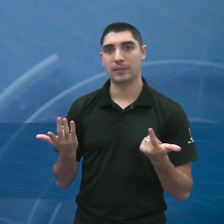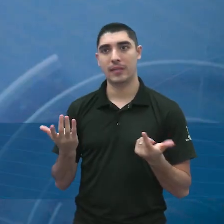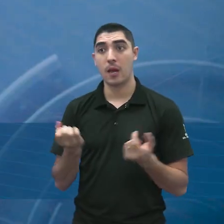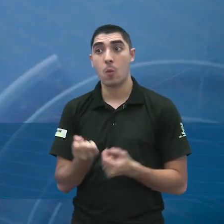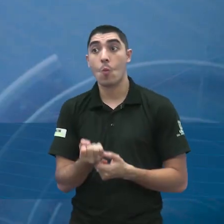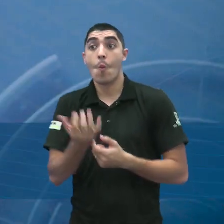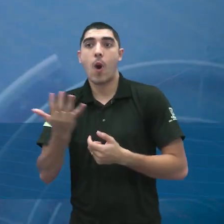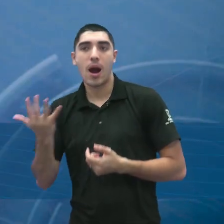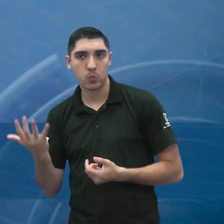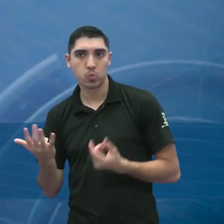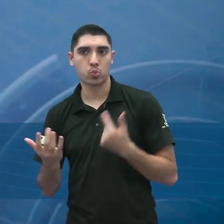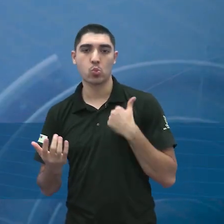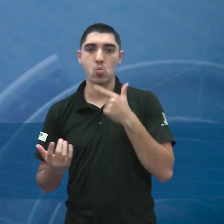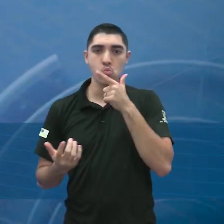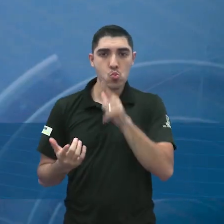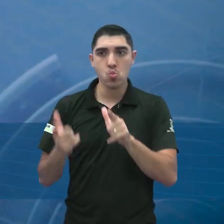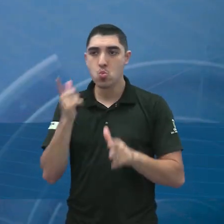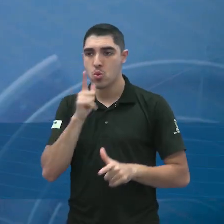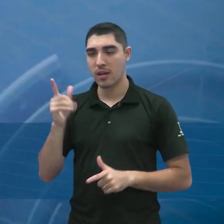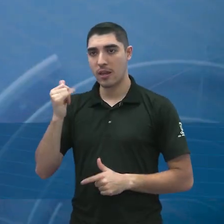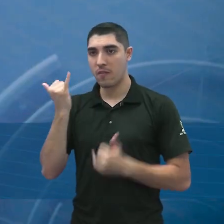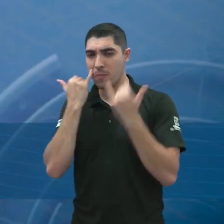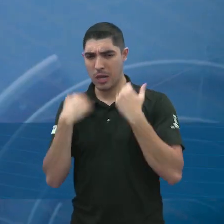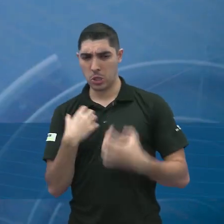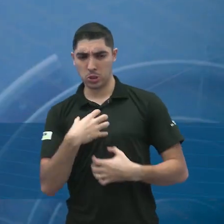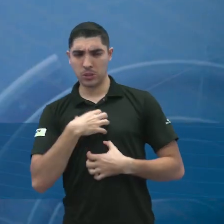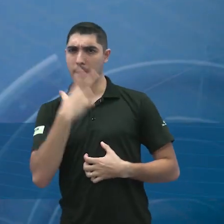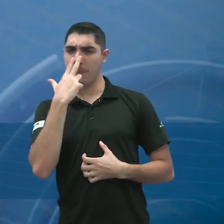informação versus o quanto que a pessoa não se sente